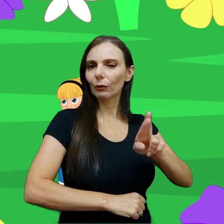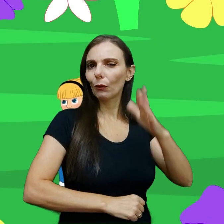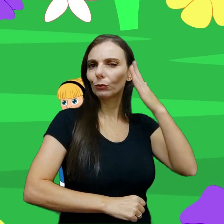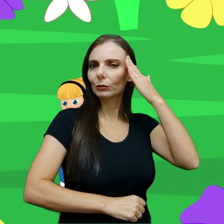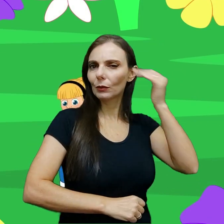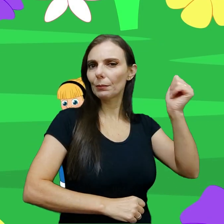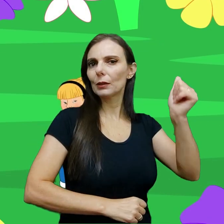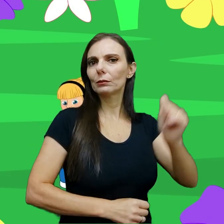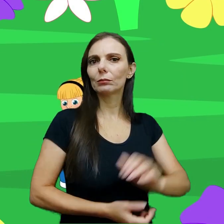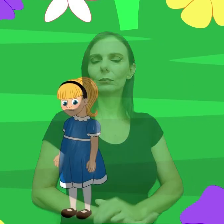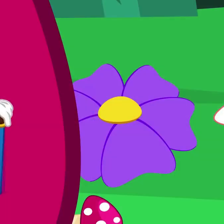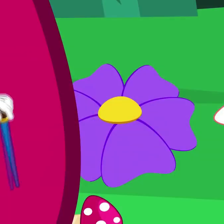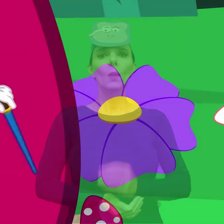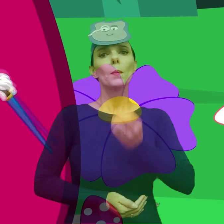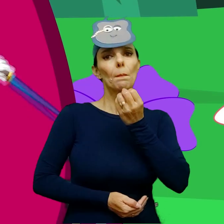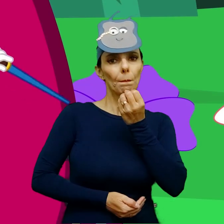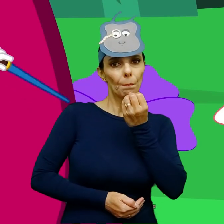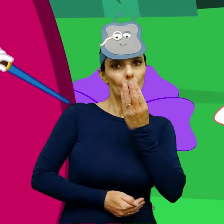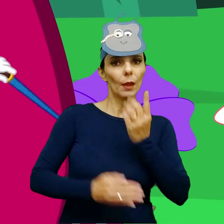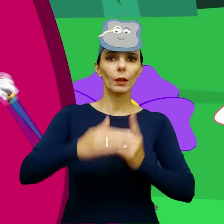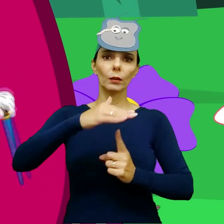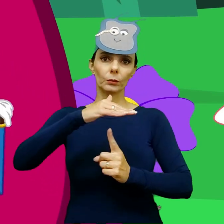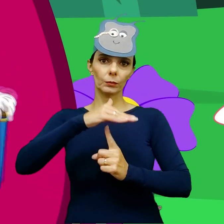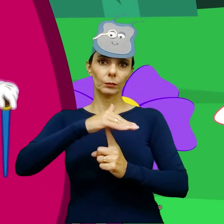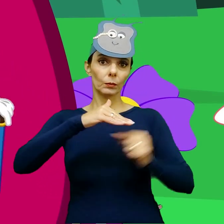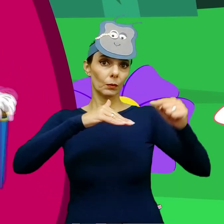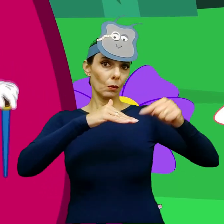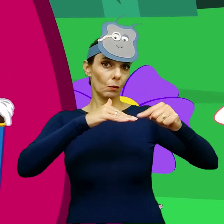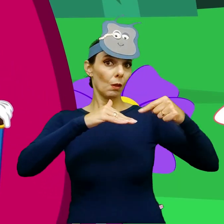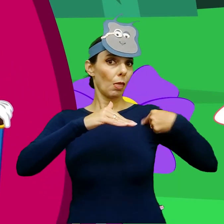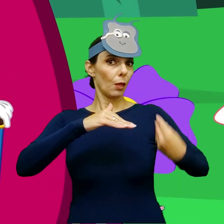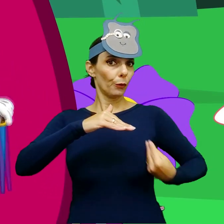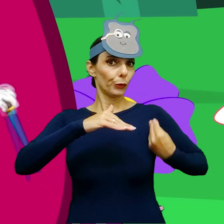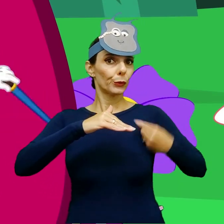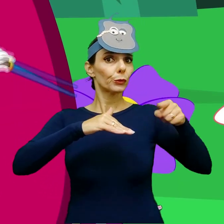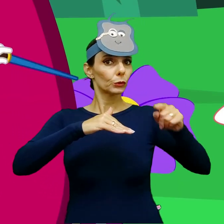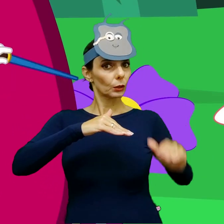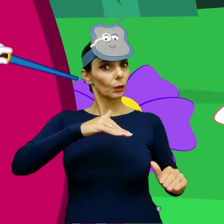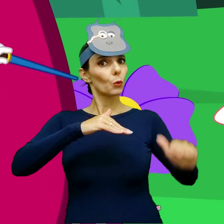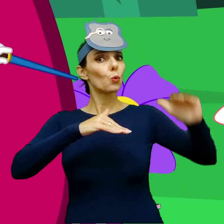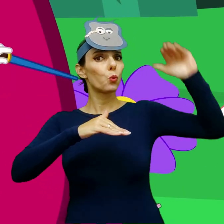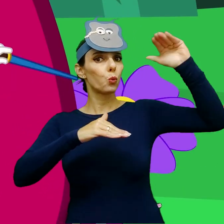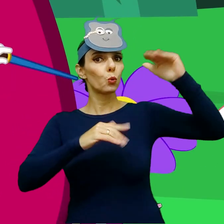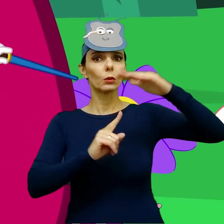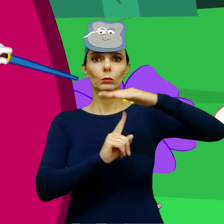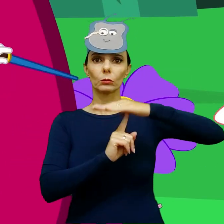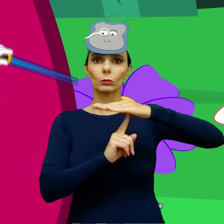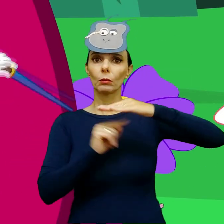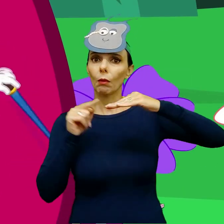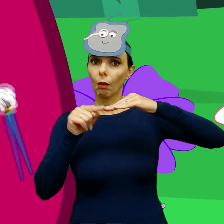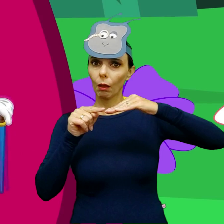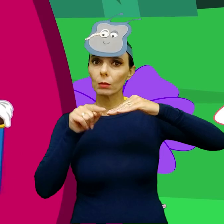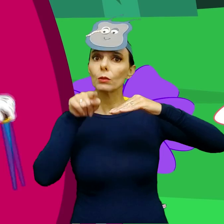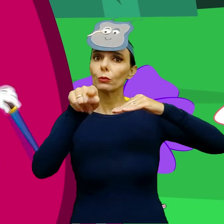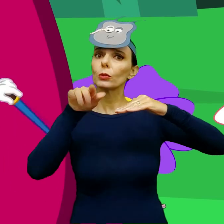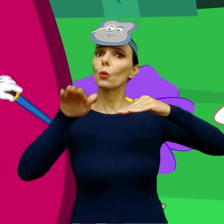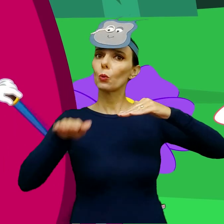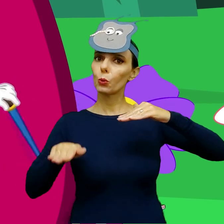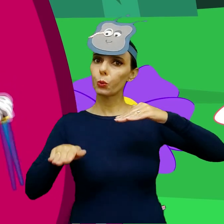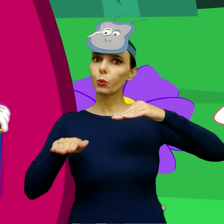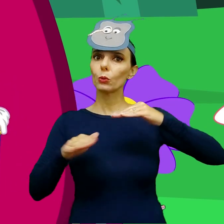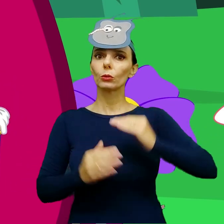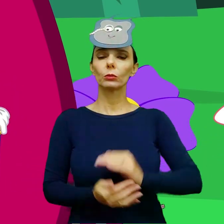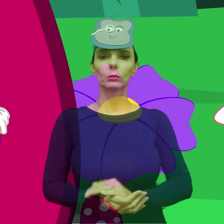lagarta respondeu de forma sábia. Bem, este lado do cogumelo onde eu estou fará você crescer. E o outro